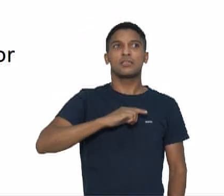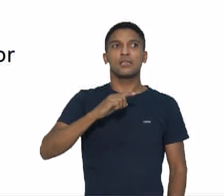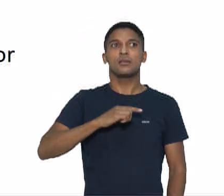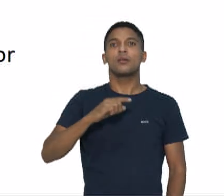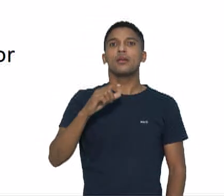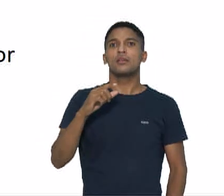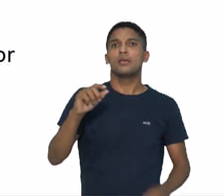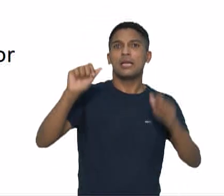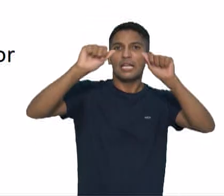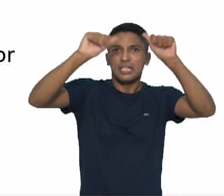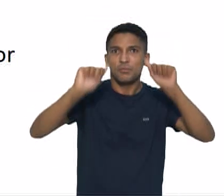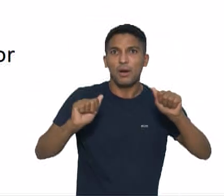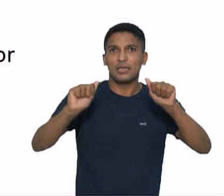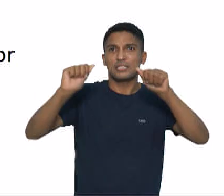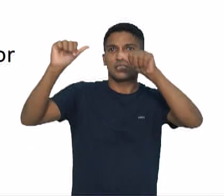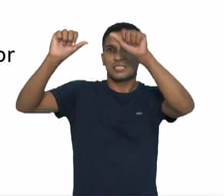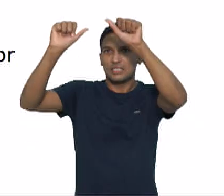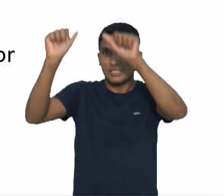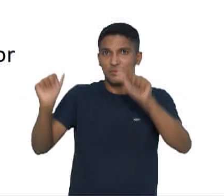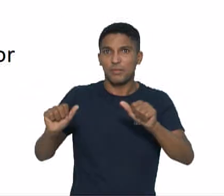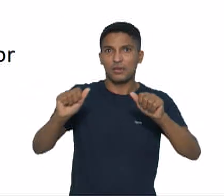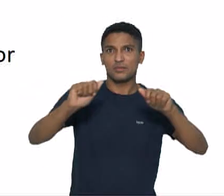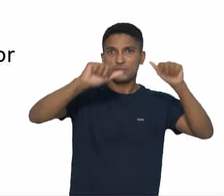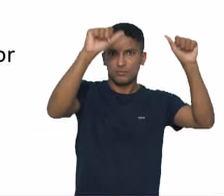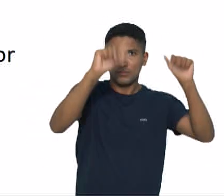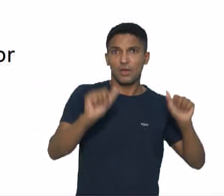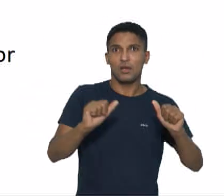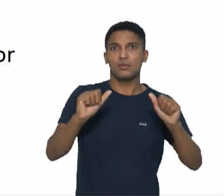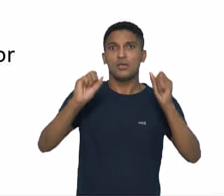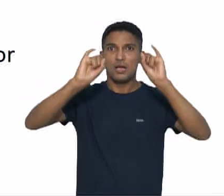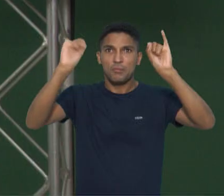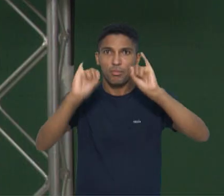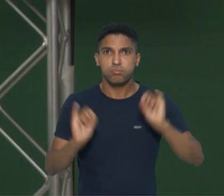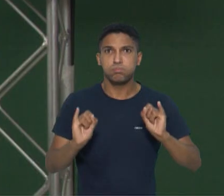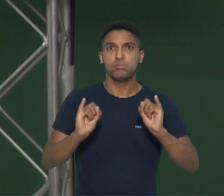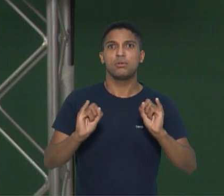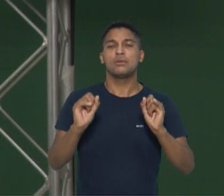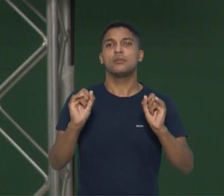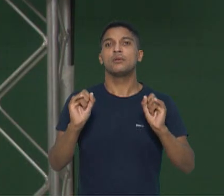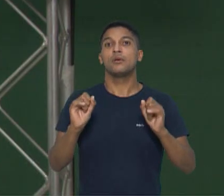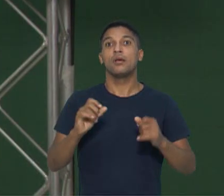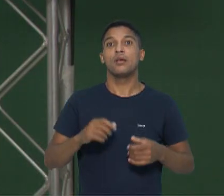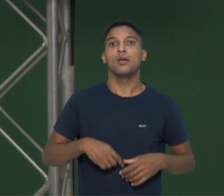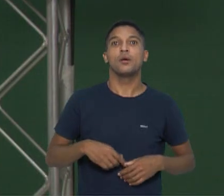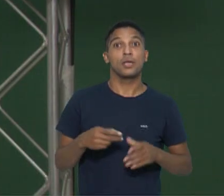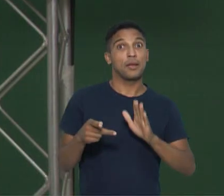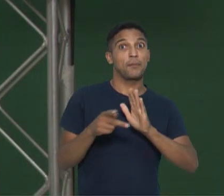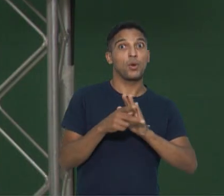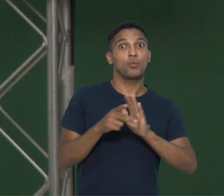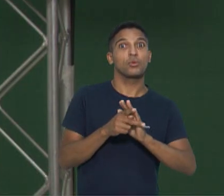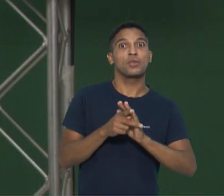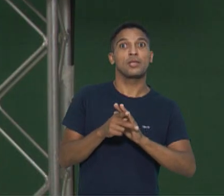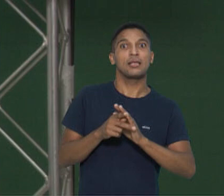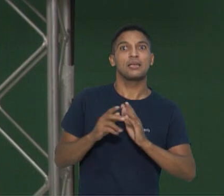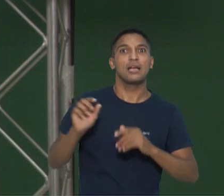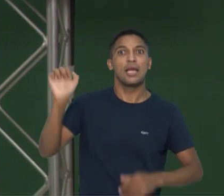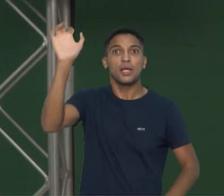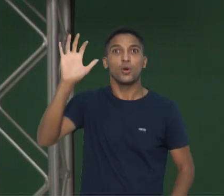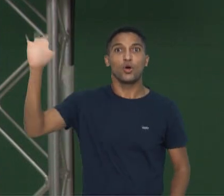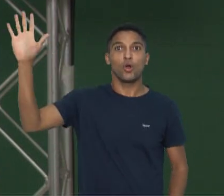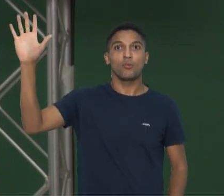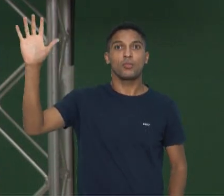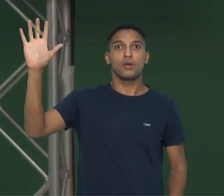ela é uma representação, ela é uma vertente que foi trazida para o Brasil da arte barroca que aconteceu na